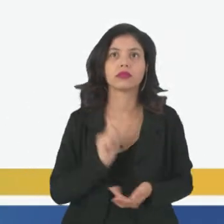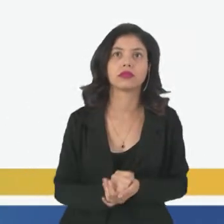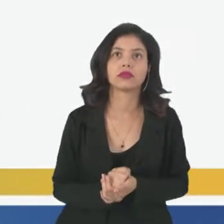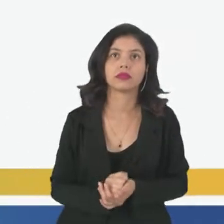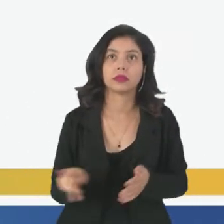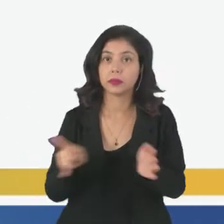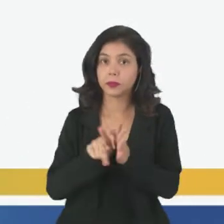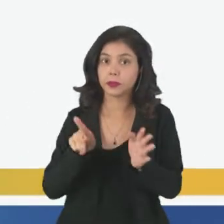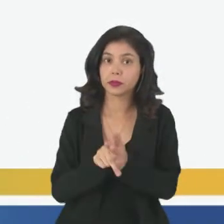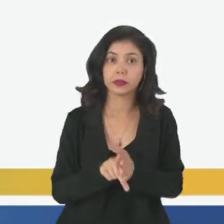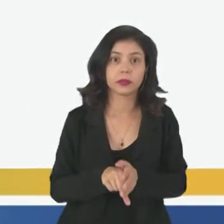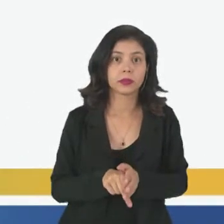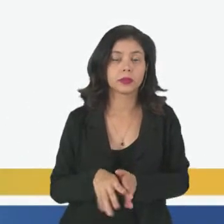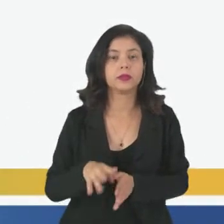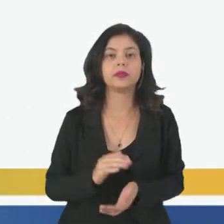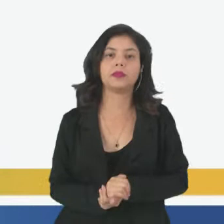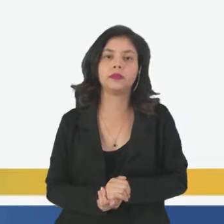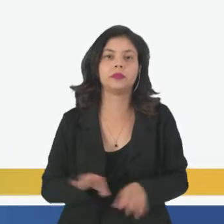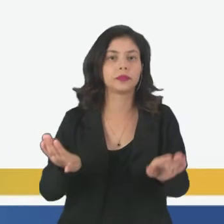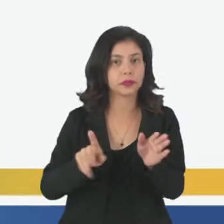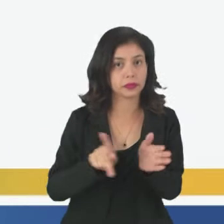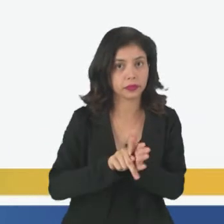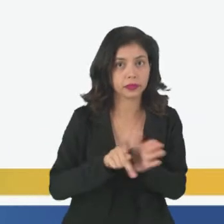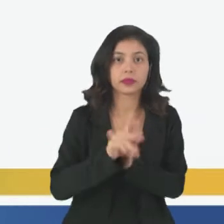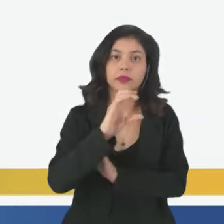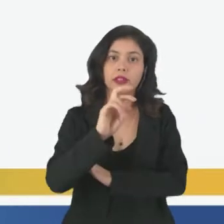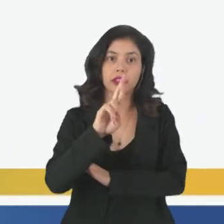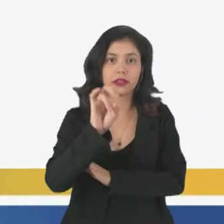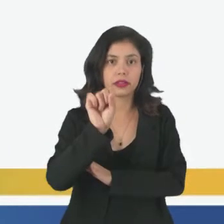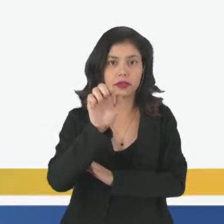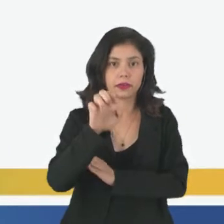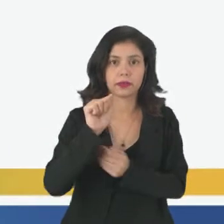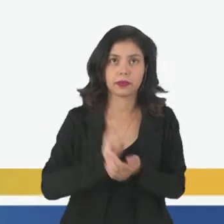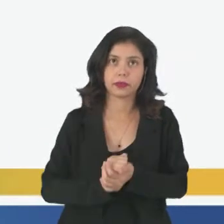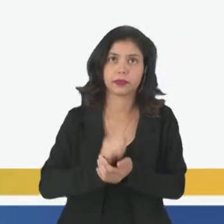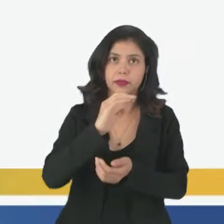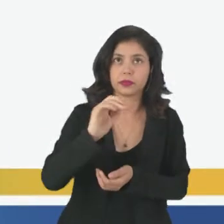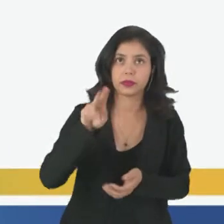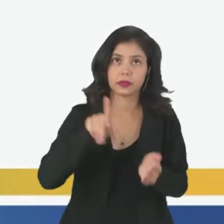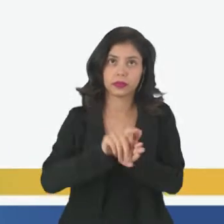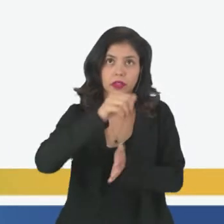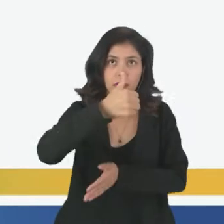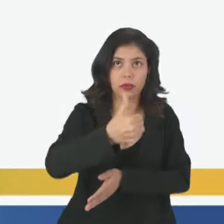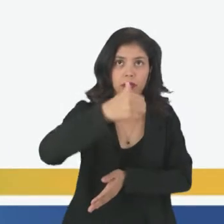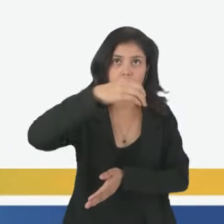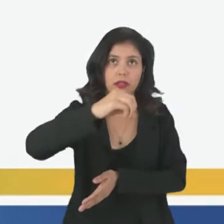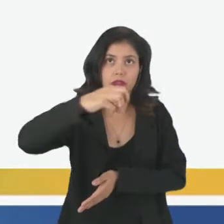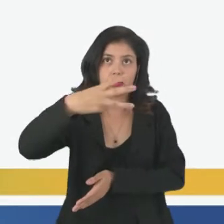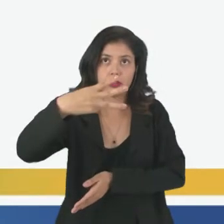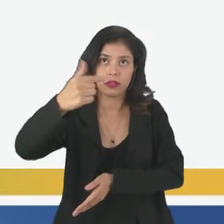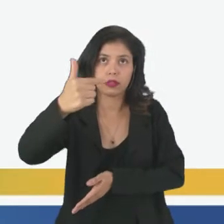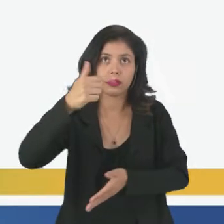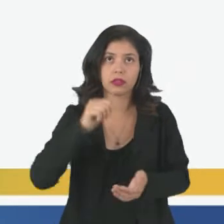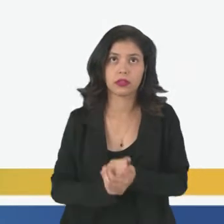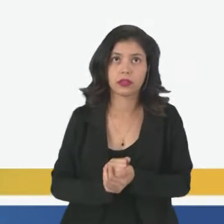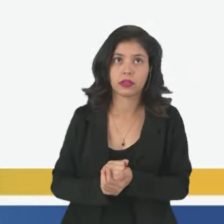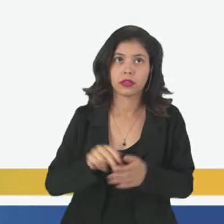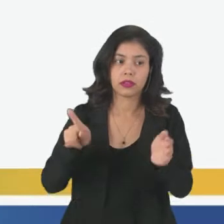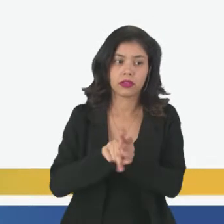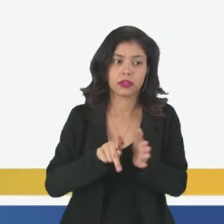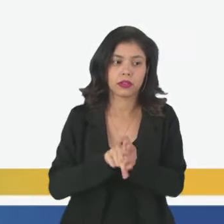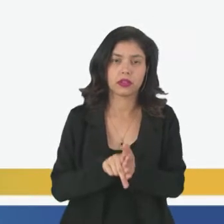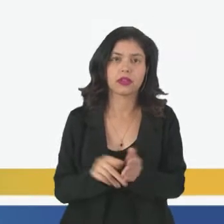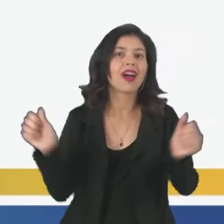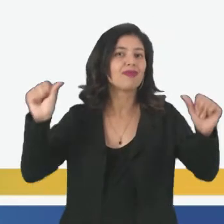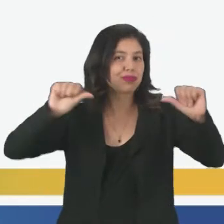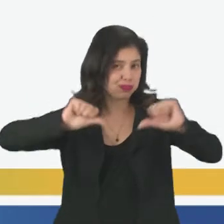O ápice da crise foi o assassinato, em 23 de maio de 1932, de 4 estudantes paulistanos,